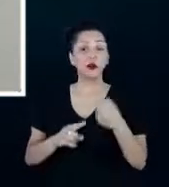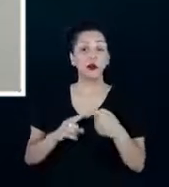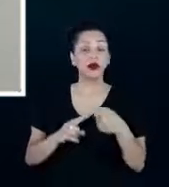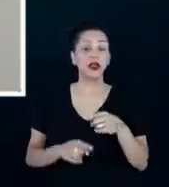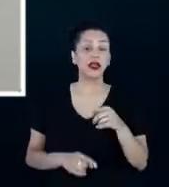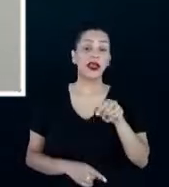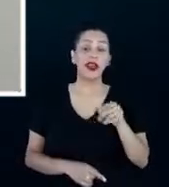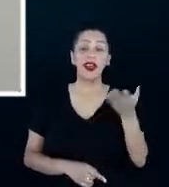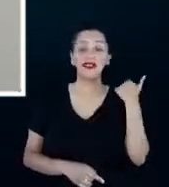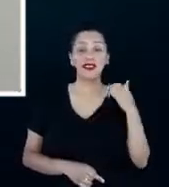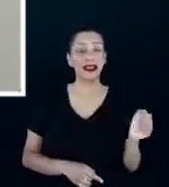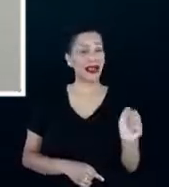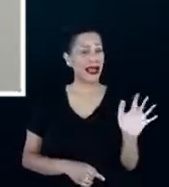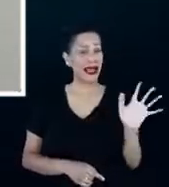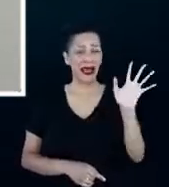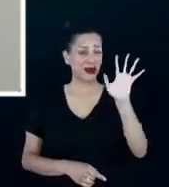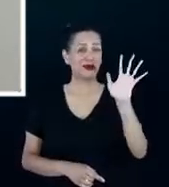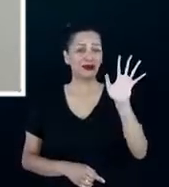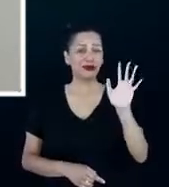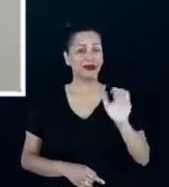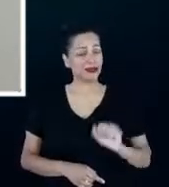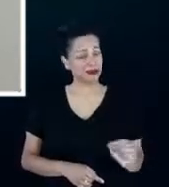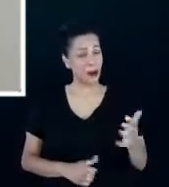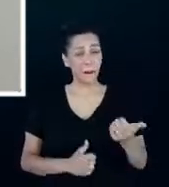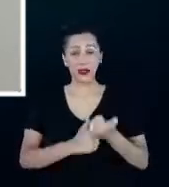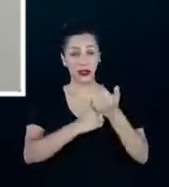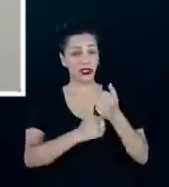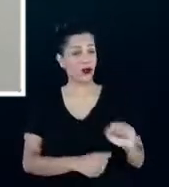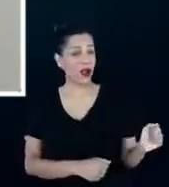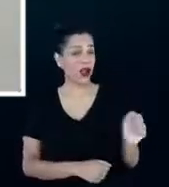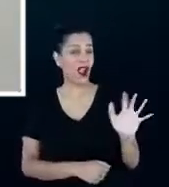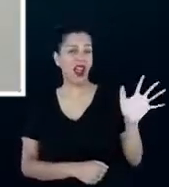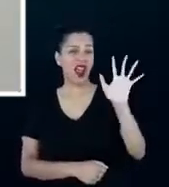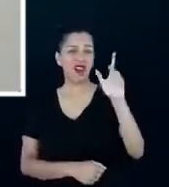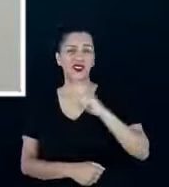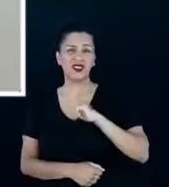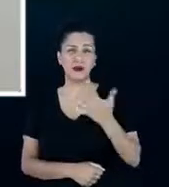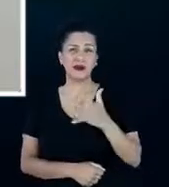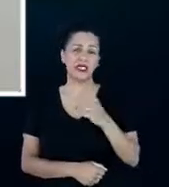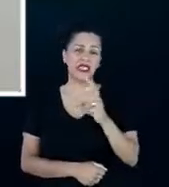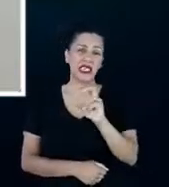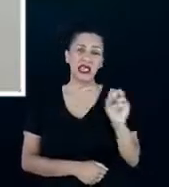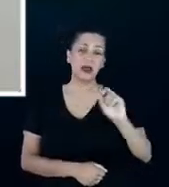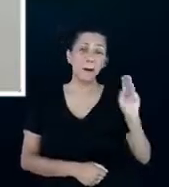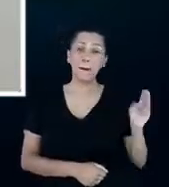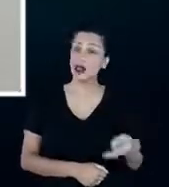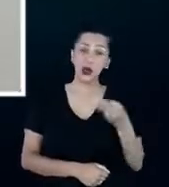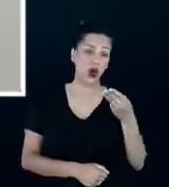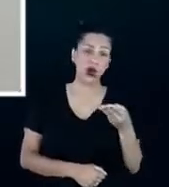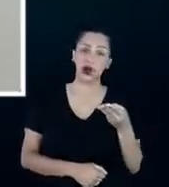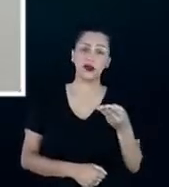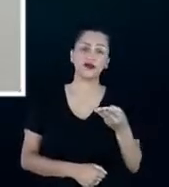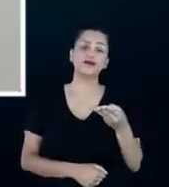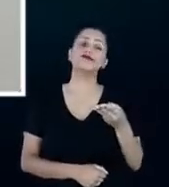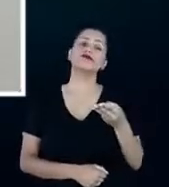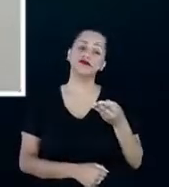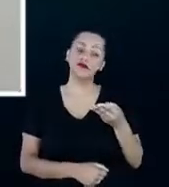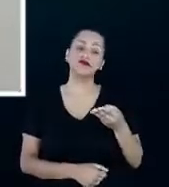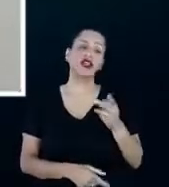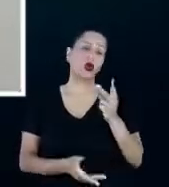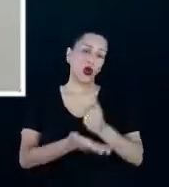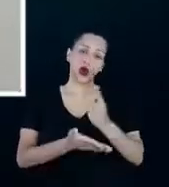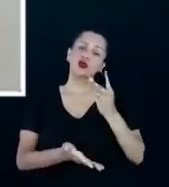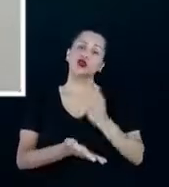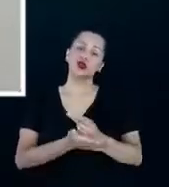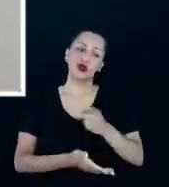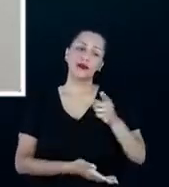estavam custando muito caro para os consumidores, né? Era um subsídio que estava crescendo na ordem de 500 milhões por ano, e mesmo assim a gente ainda tem um passo a dar